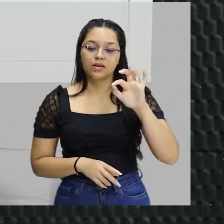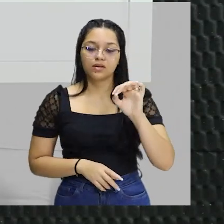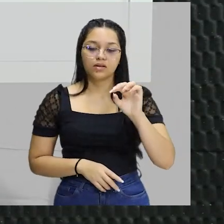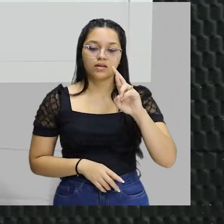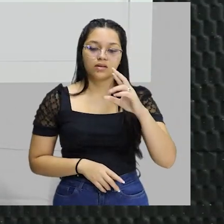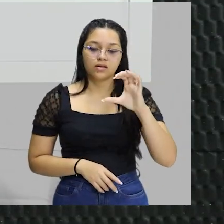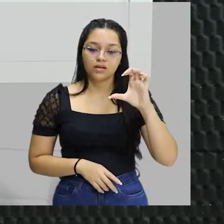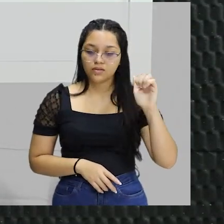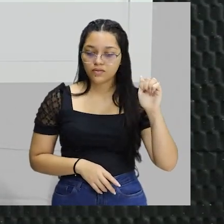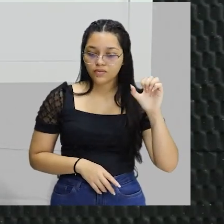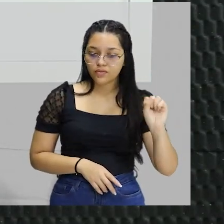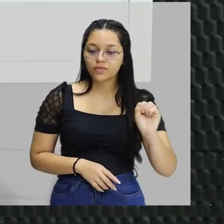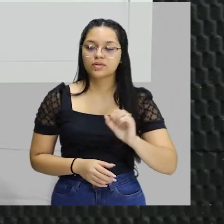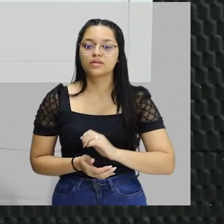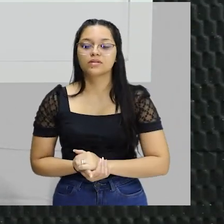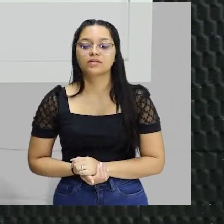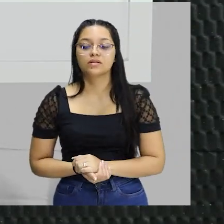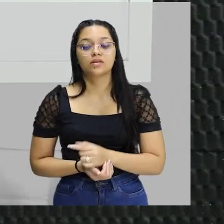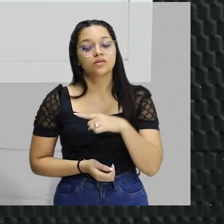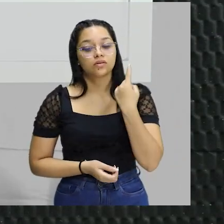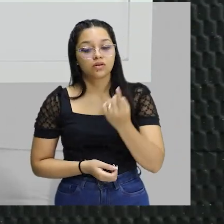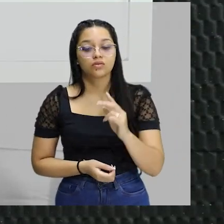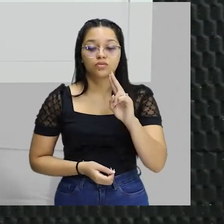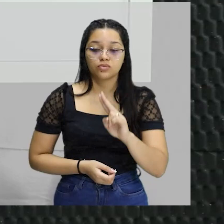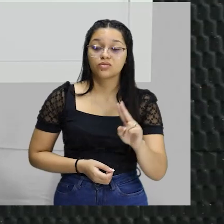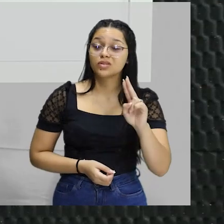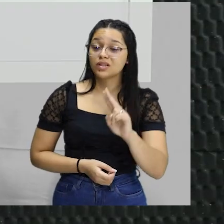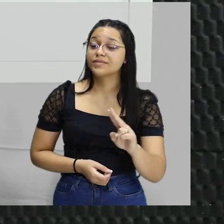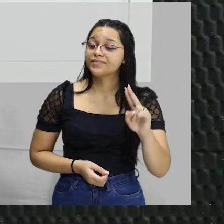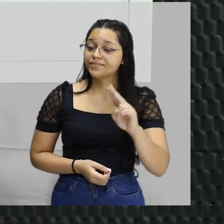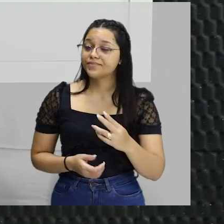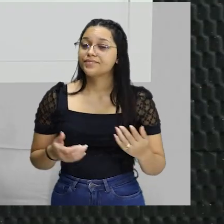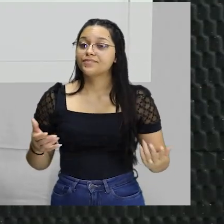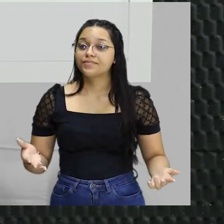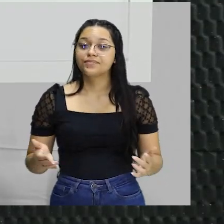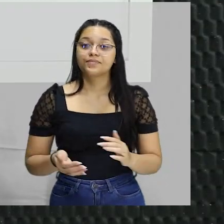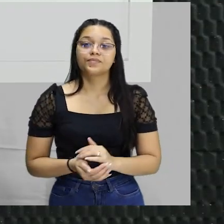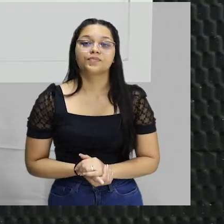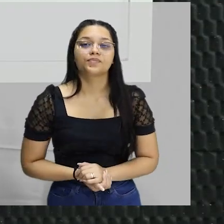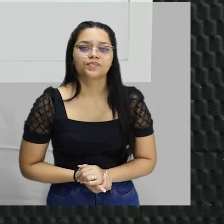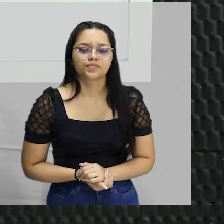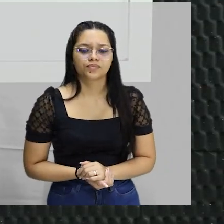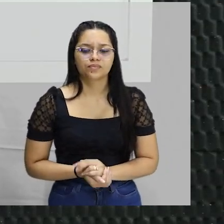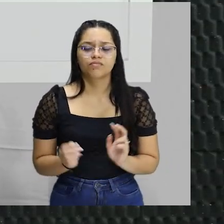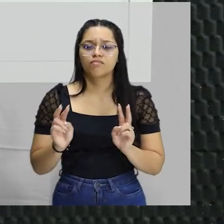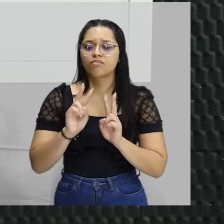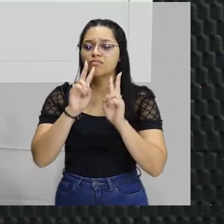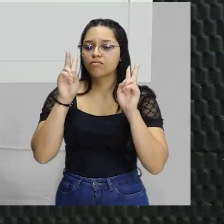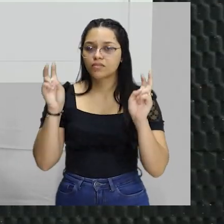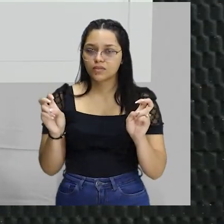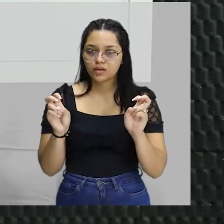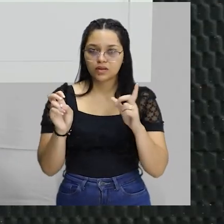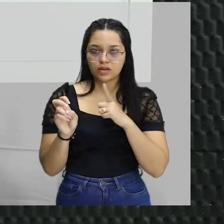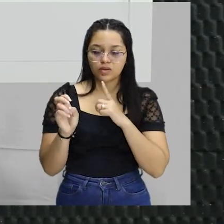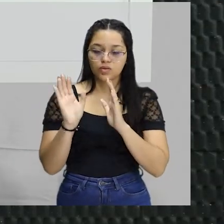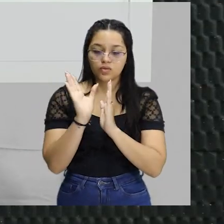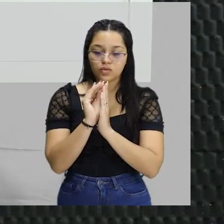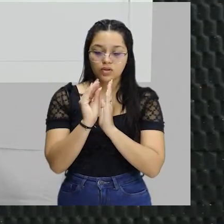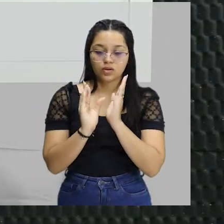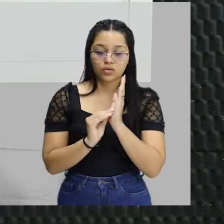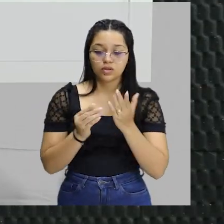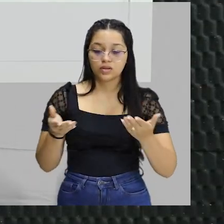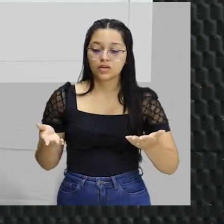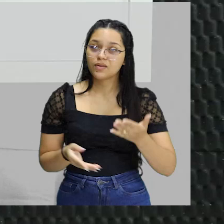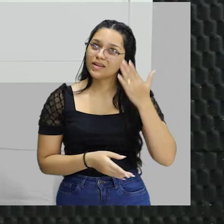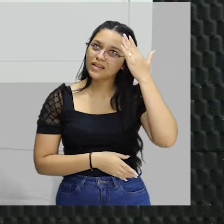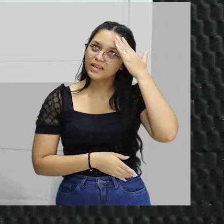de forças, tá certo? Vamos utilizar aqui bastante, ok? Então vamos dar início aqui ao nosso conteúdo, né? Então vamos